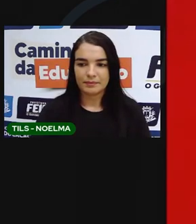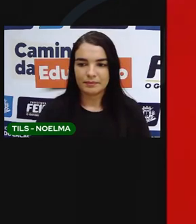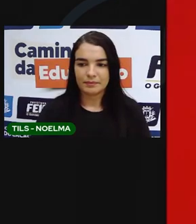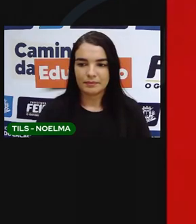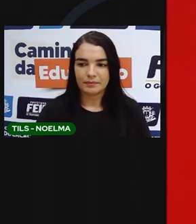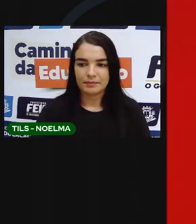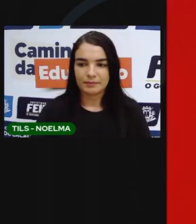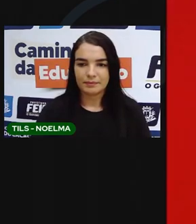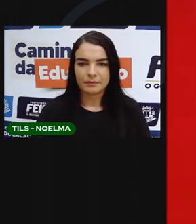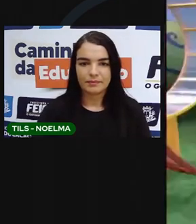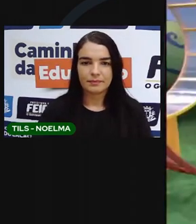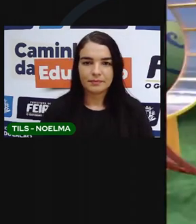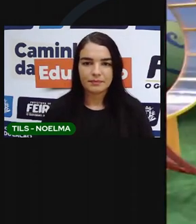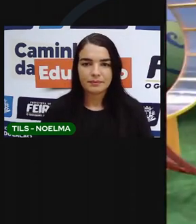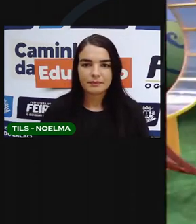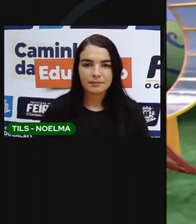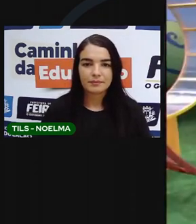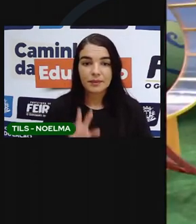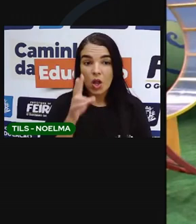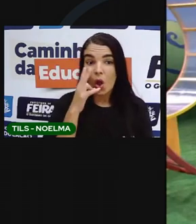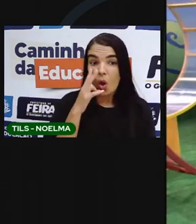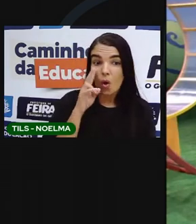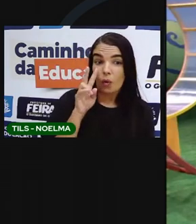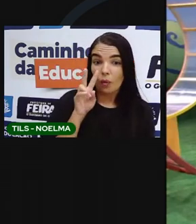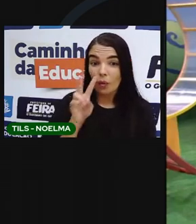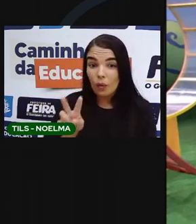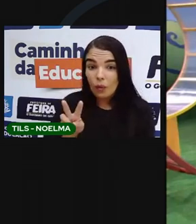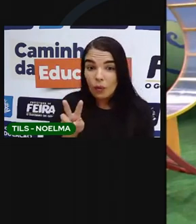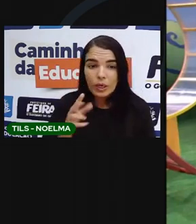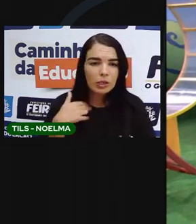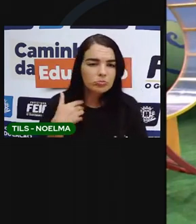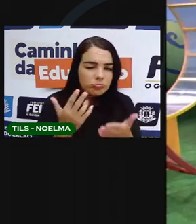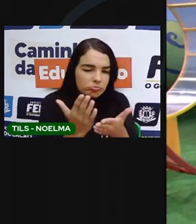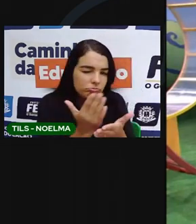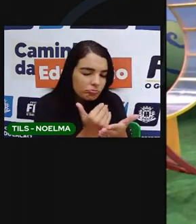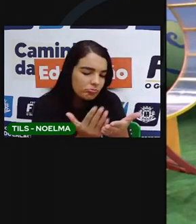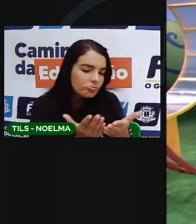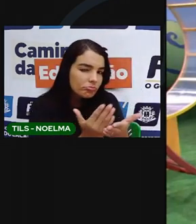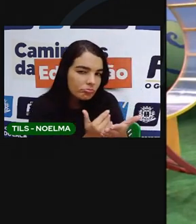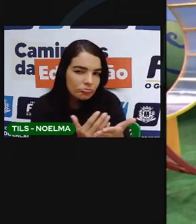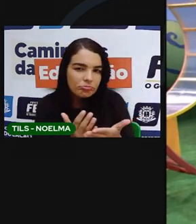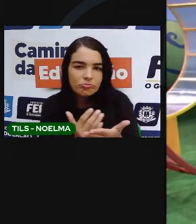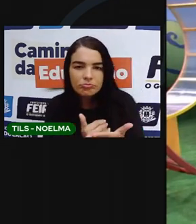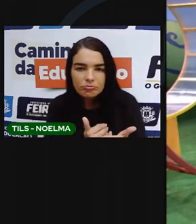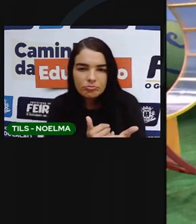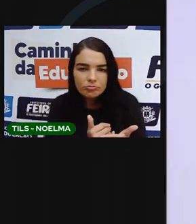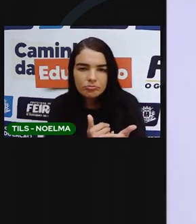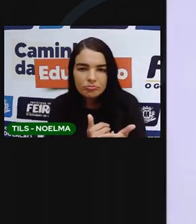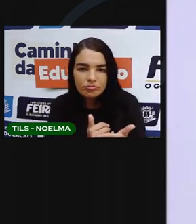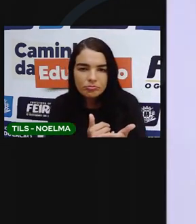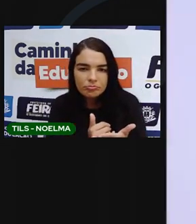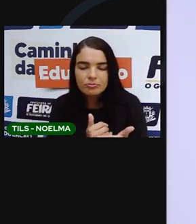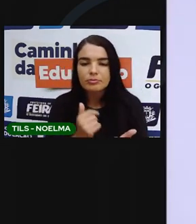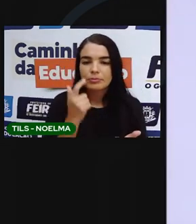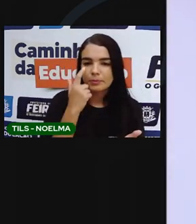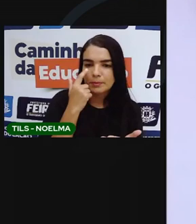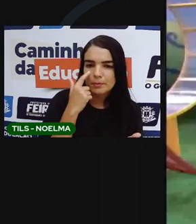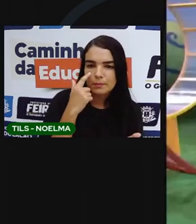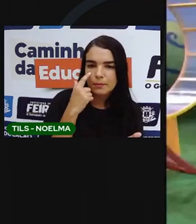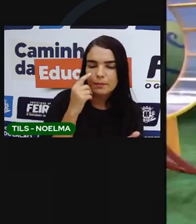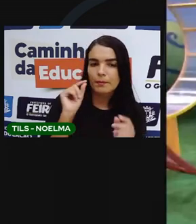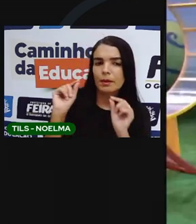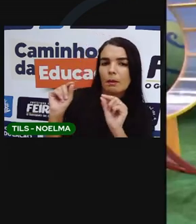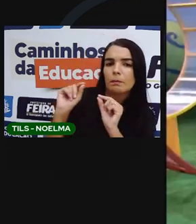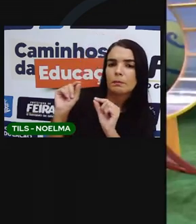olha em toda a minha vida eu não fazia uma minhoca tão viajada quando você é